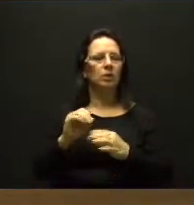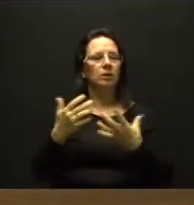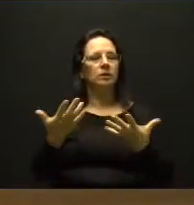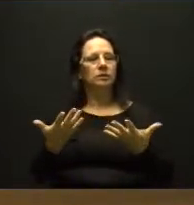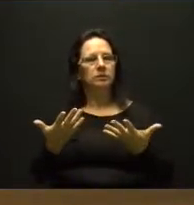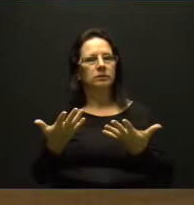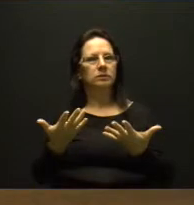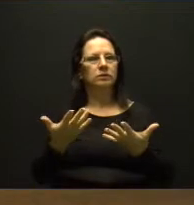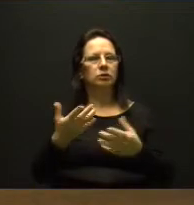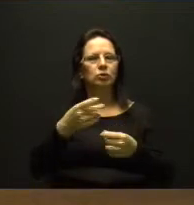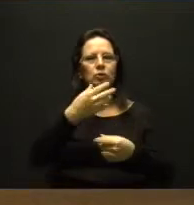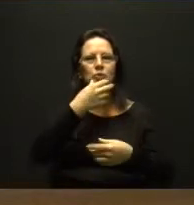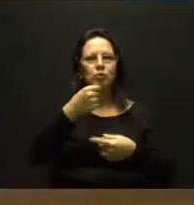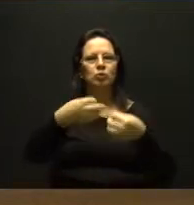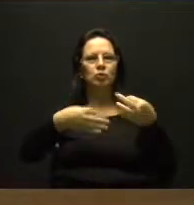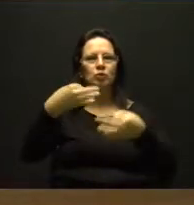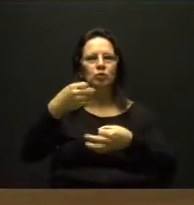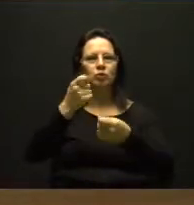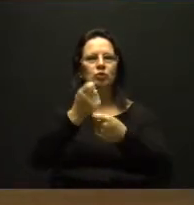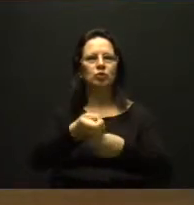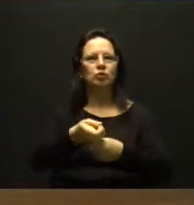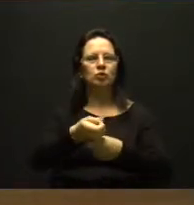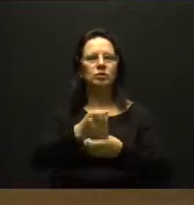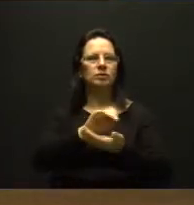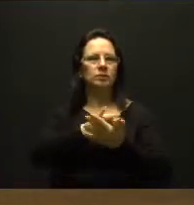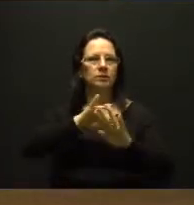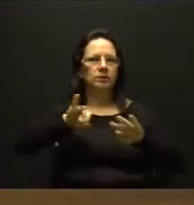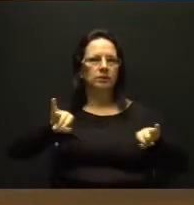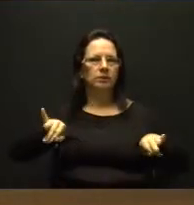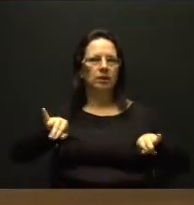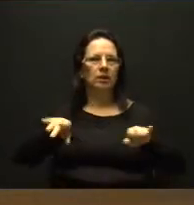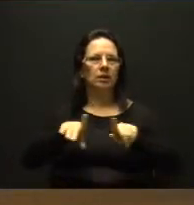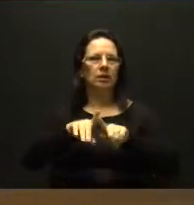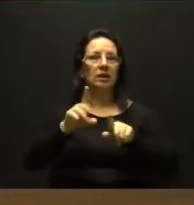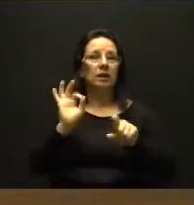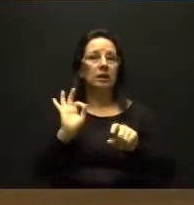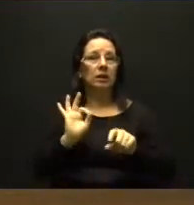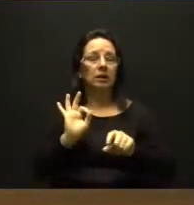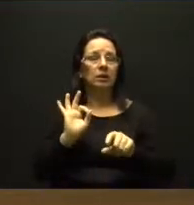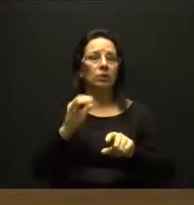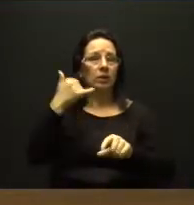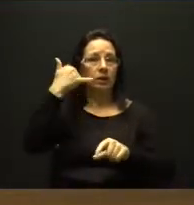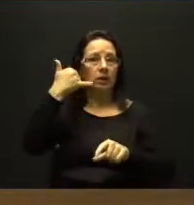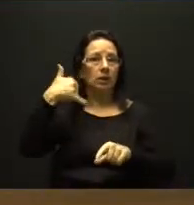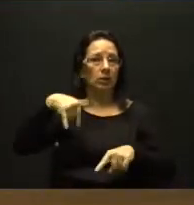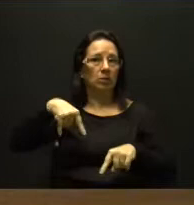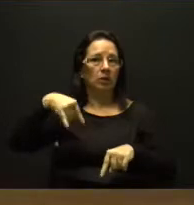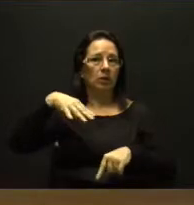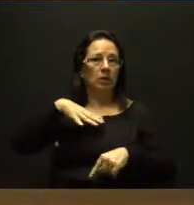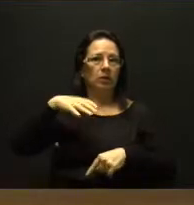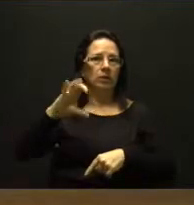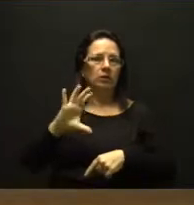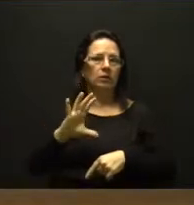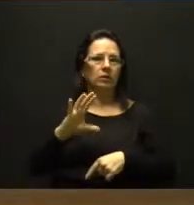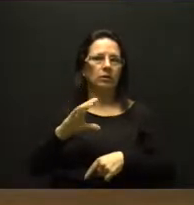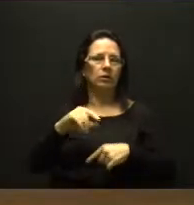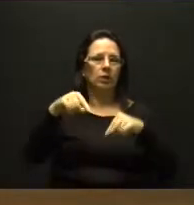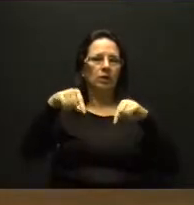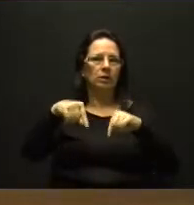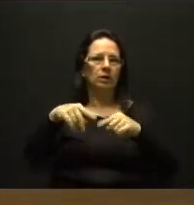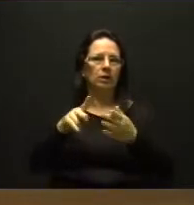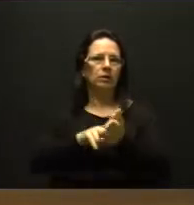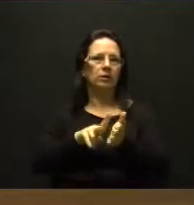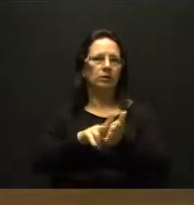o que o supremo vai e acaba com tudo será que eles estão ligando para cubatão ou para a população de cubatão